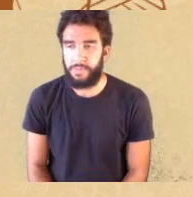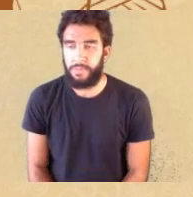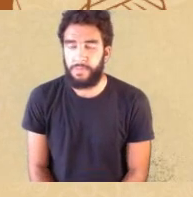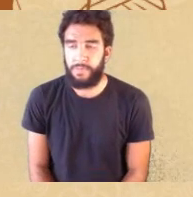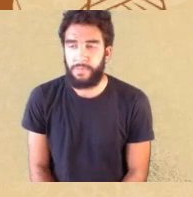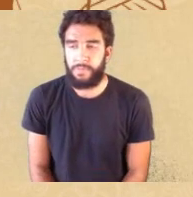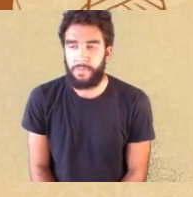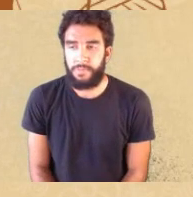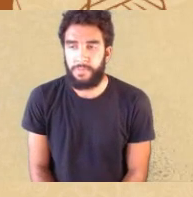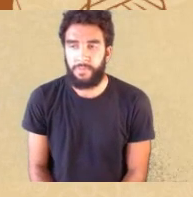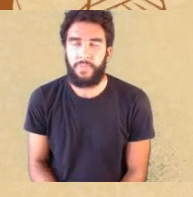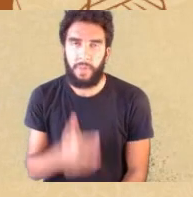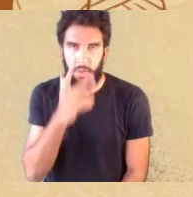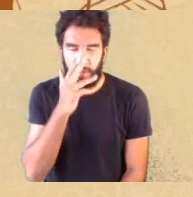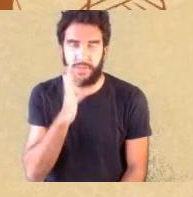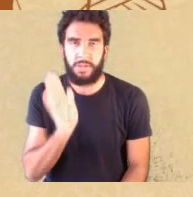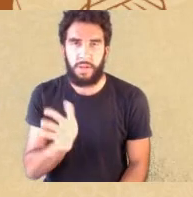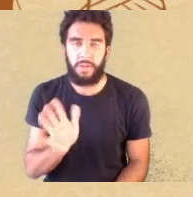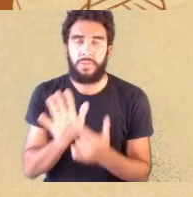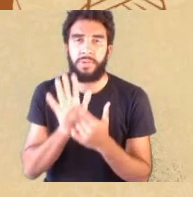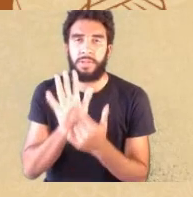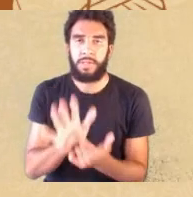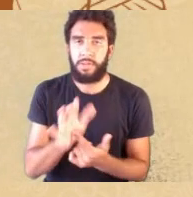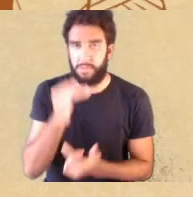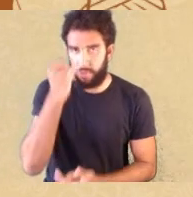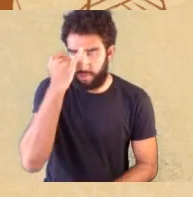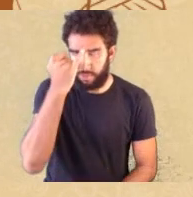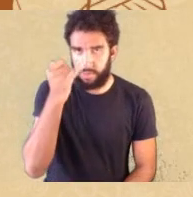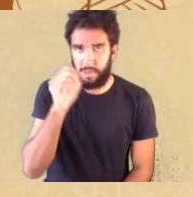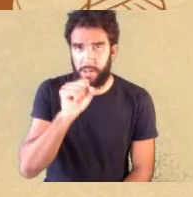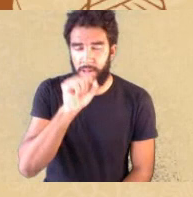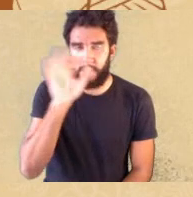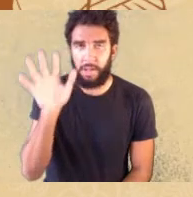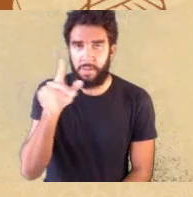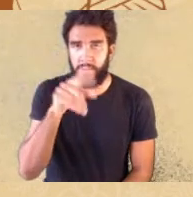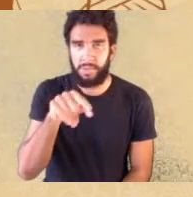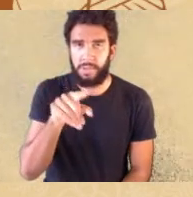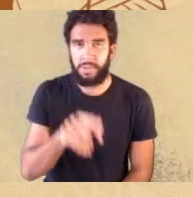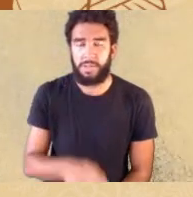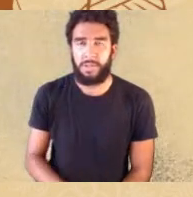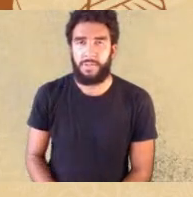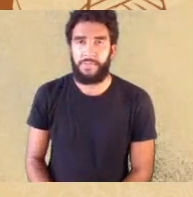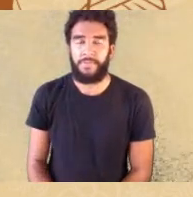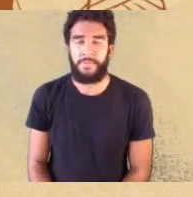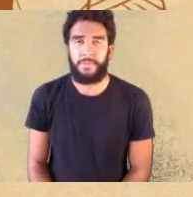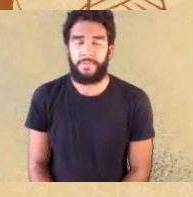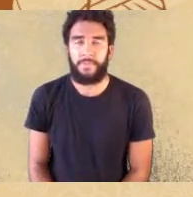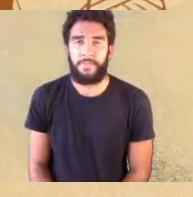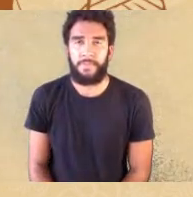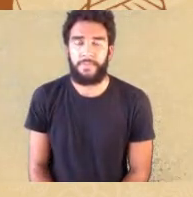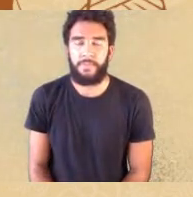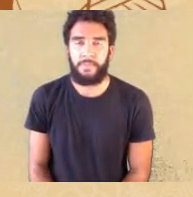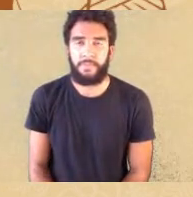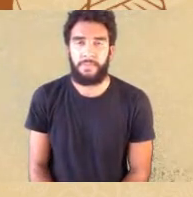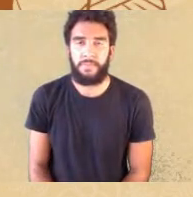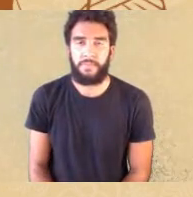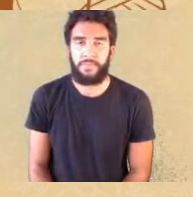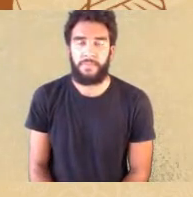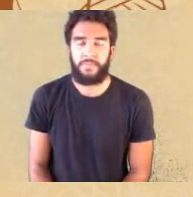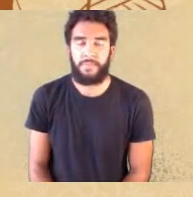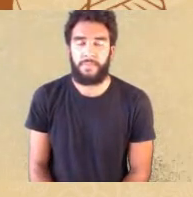que já deu para dar uma ideia, né? Então, dividido por a sintomatologia dividida por grupo identitário e